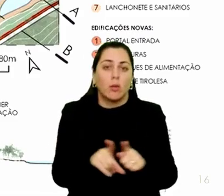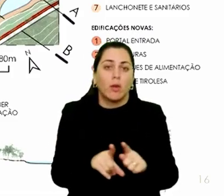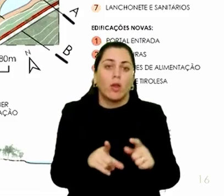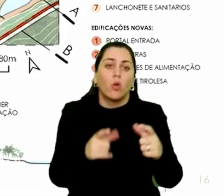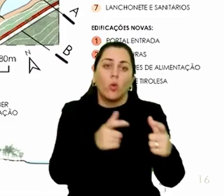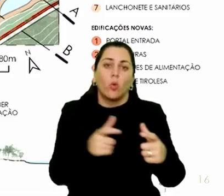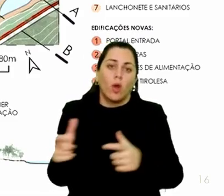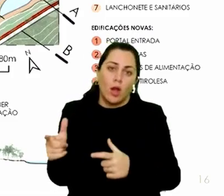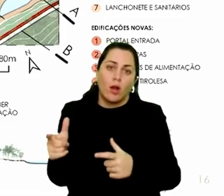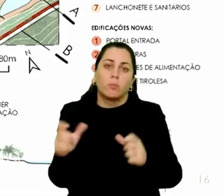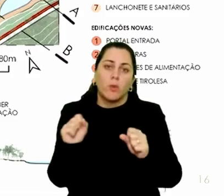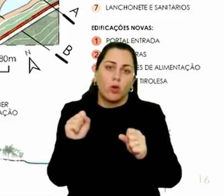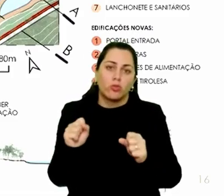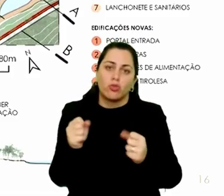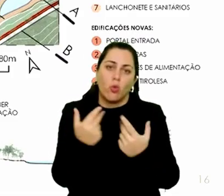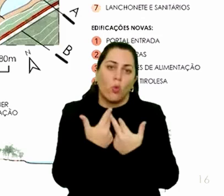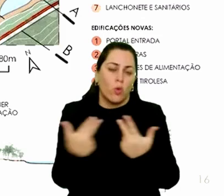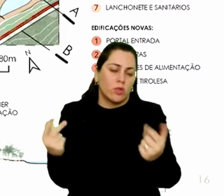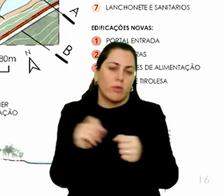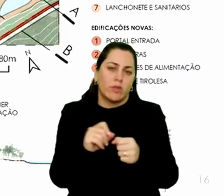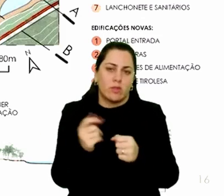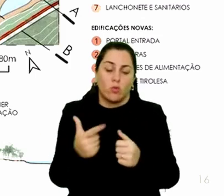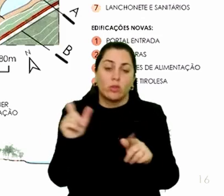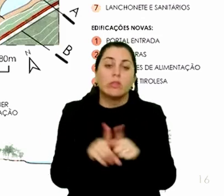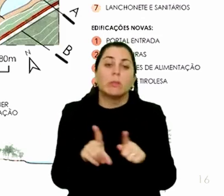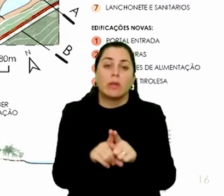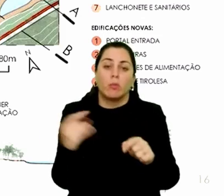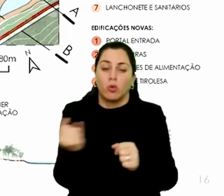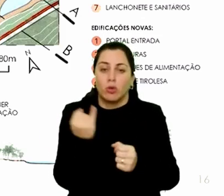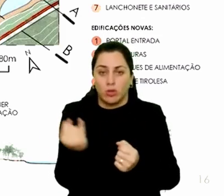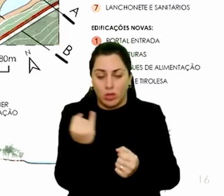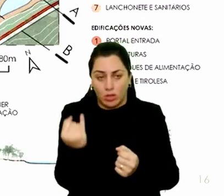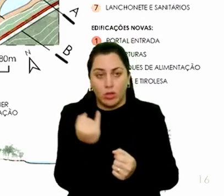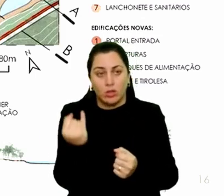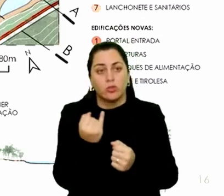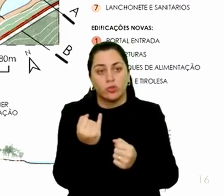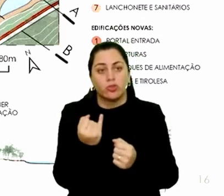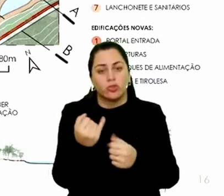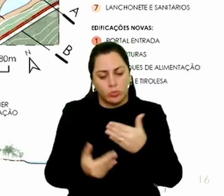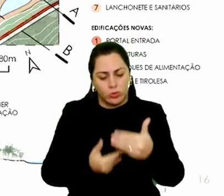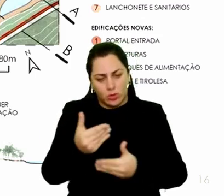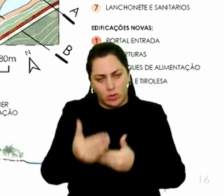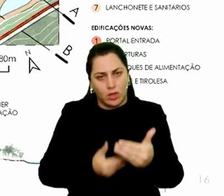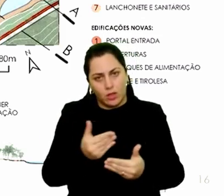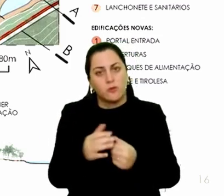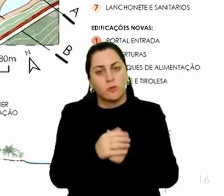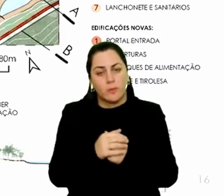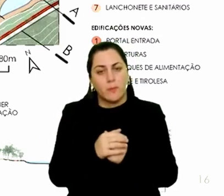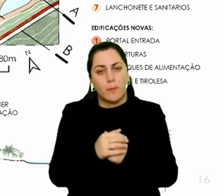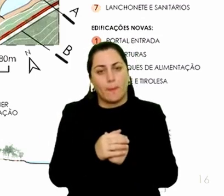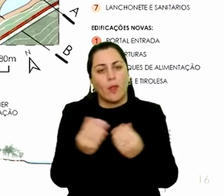para também atender novas atividades. E um outro ponto importante que foi levado em consideração nesse processo,